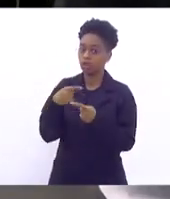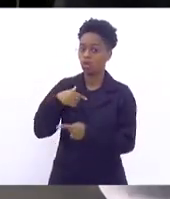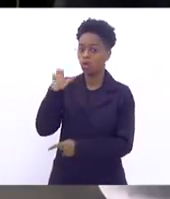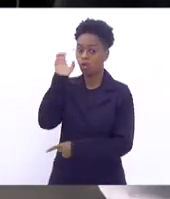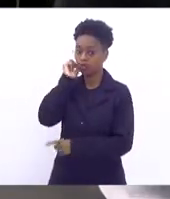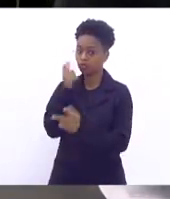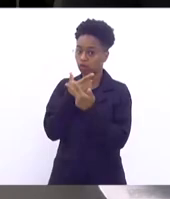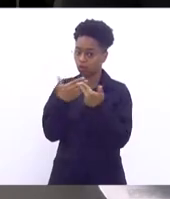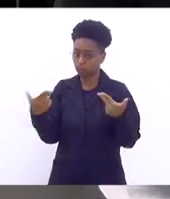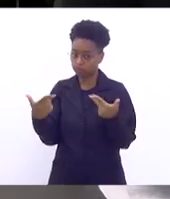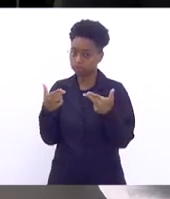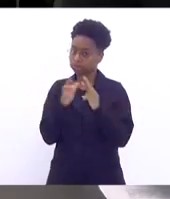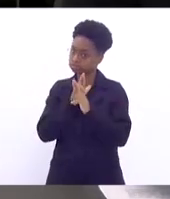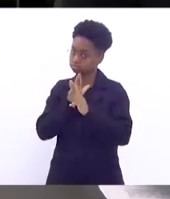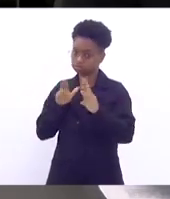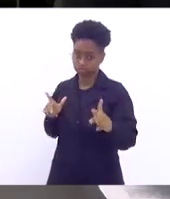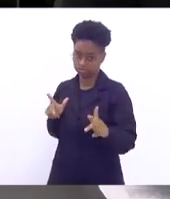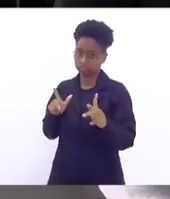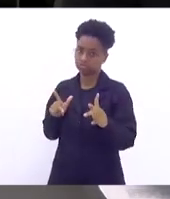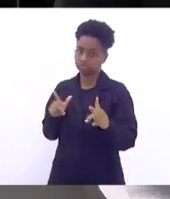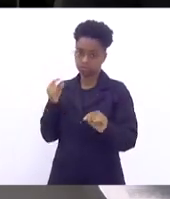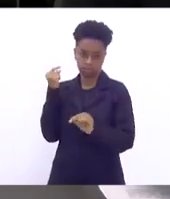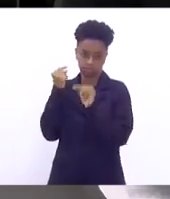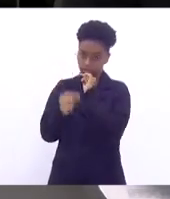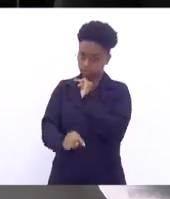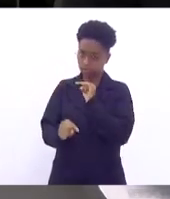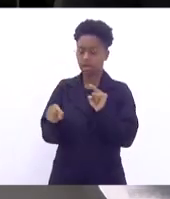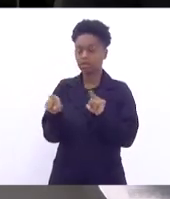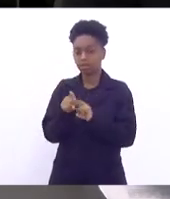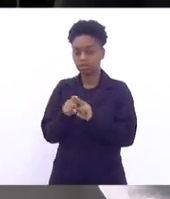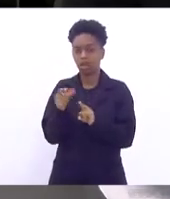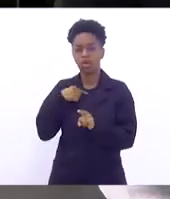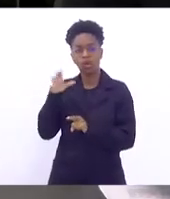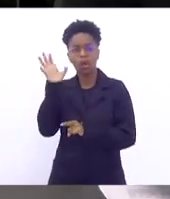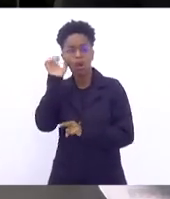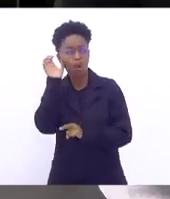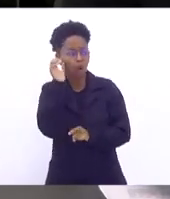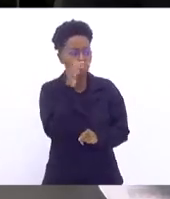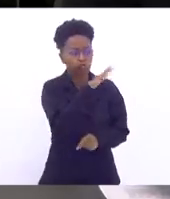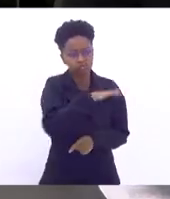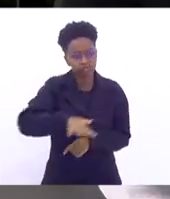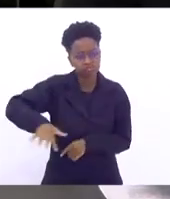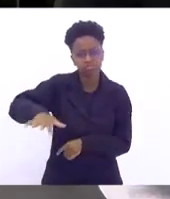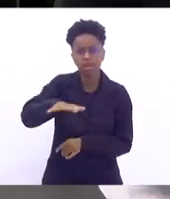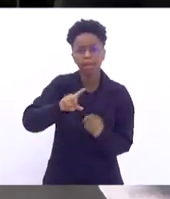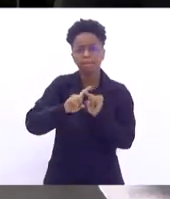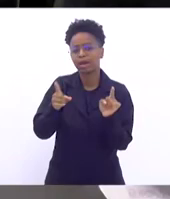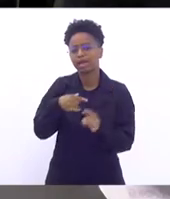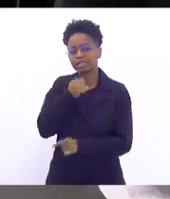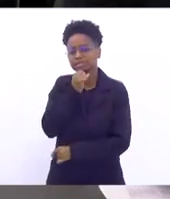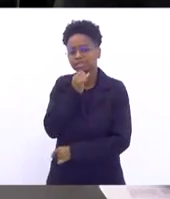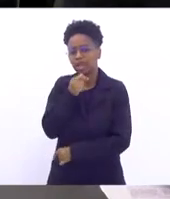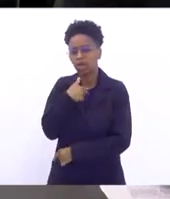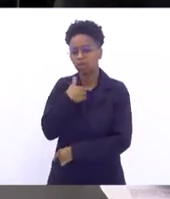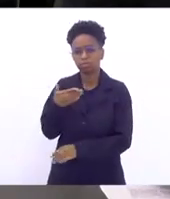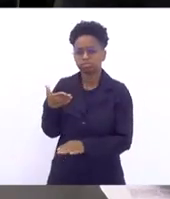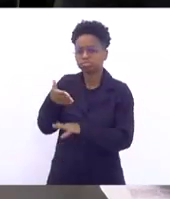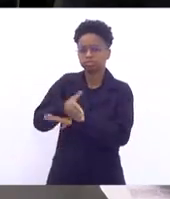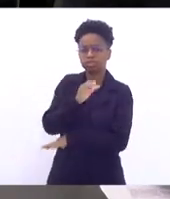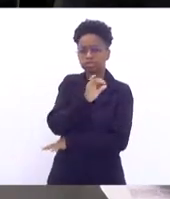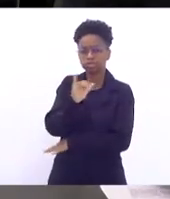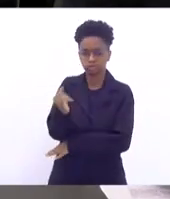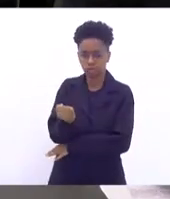coisas divergentes e fui ouvindo todo mundo mas eu por exemplo quando cheguei na ccj